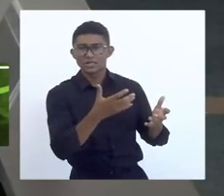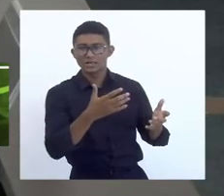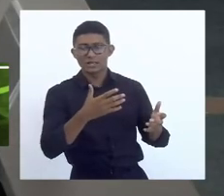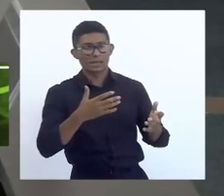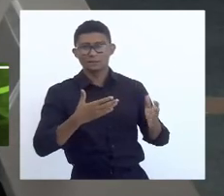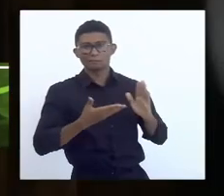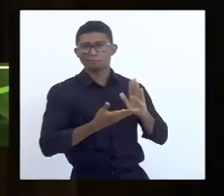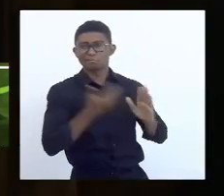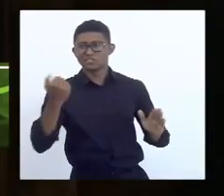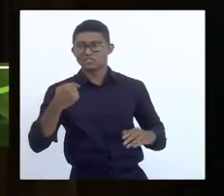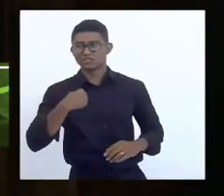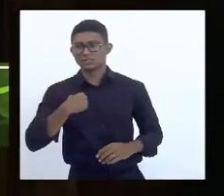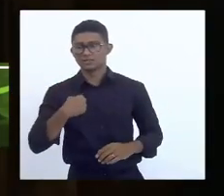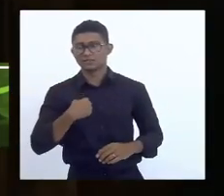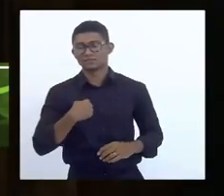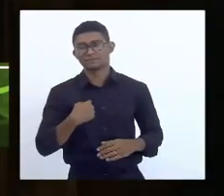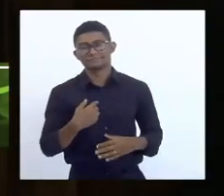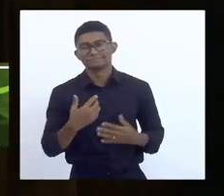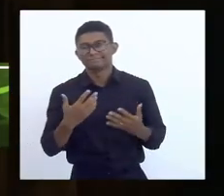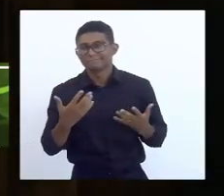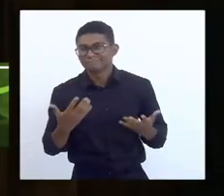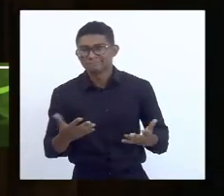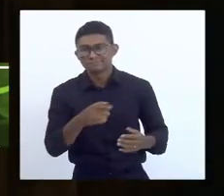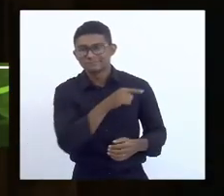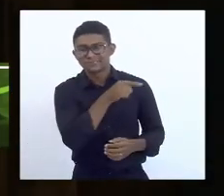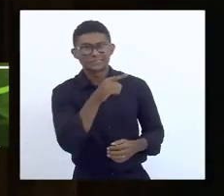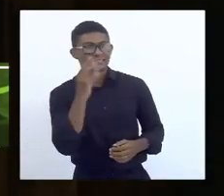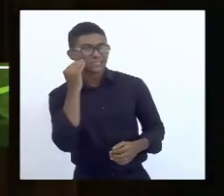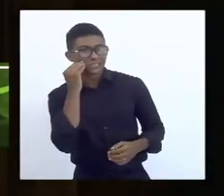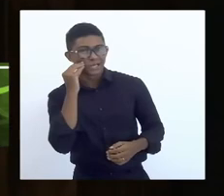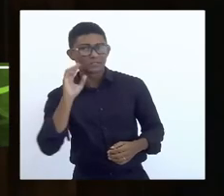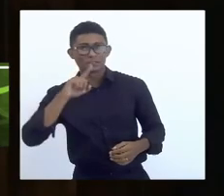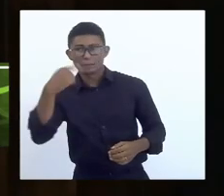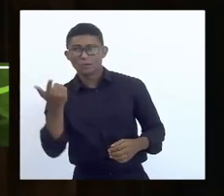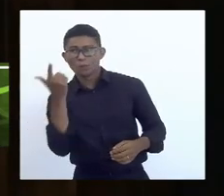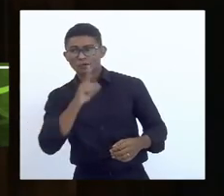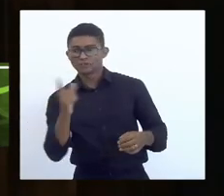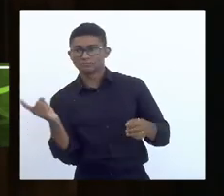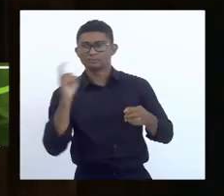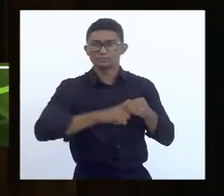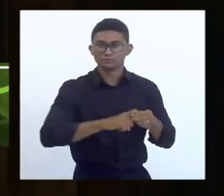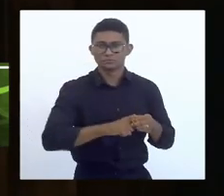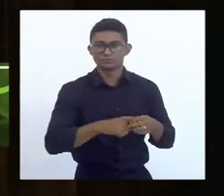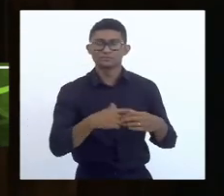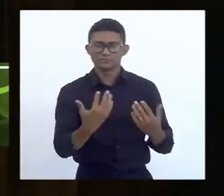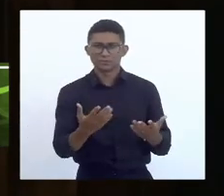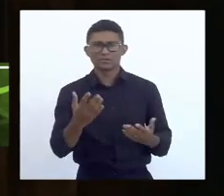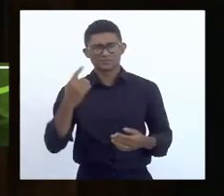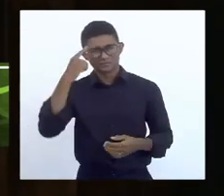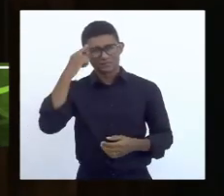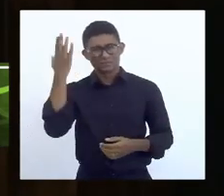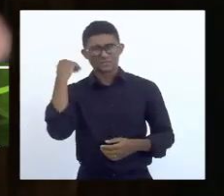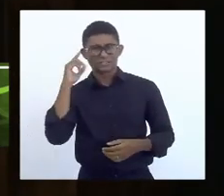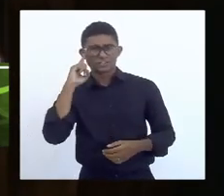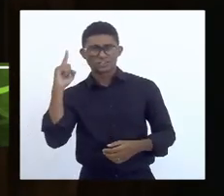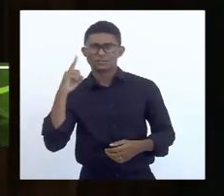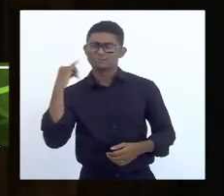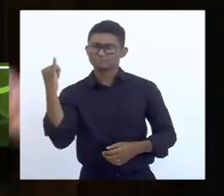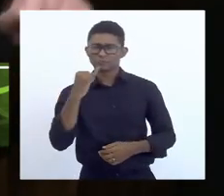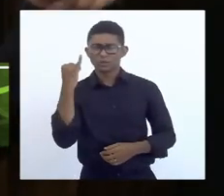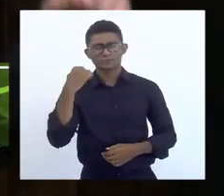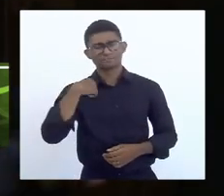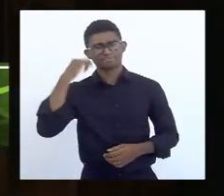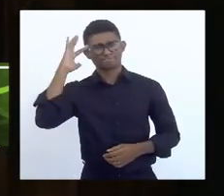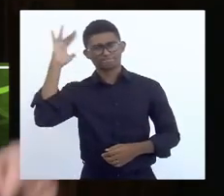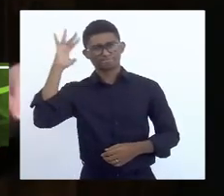primeira secretaria, que foi o que eles tentaram, mas acabei conseguindo retornar. E esse dia, para mim, também foi muito simbólico, porque isso me faz pensar como é que antes